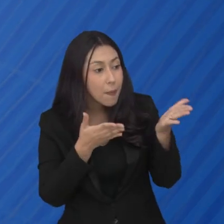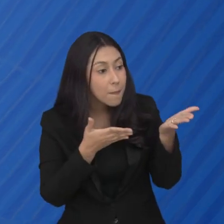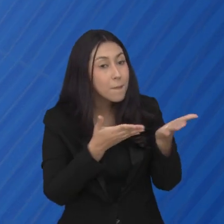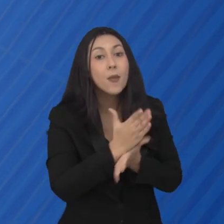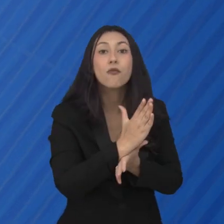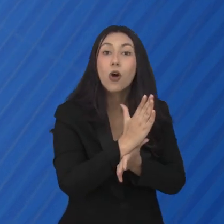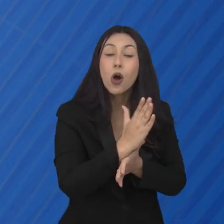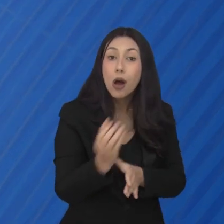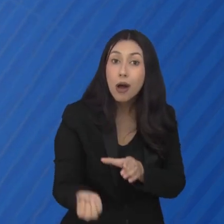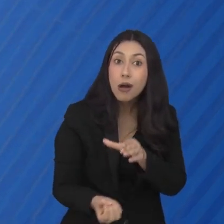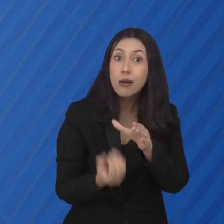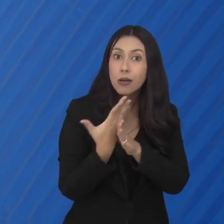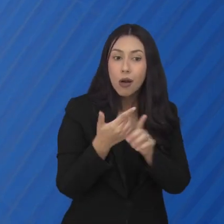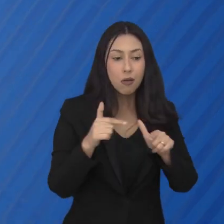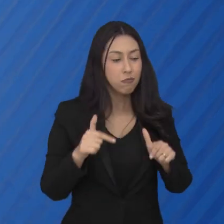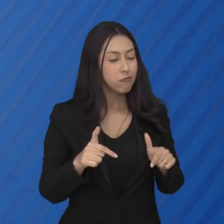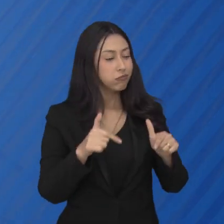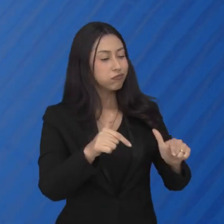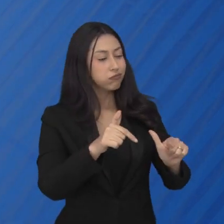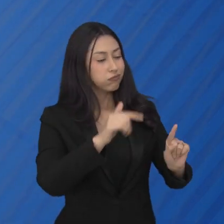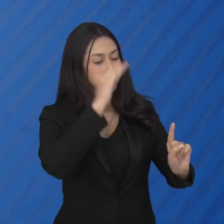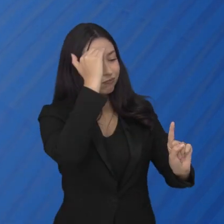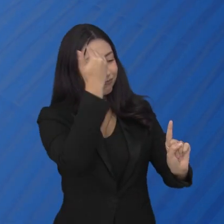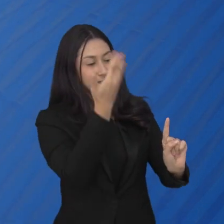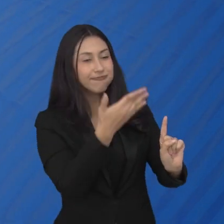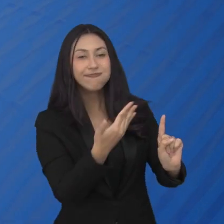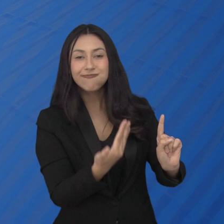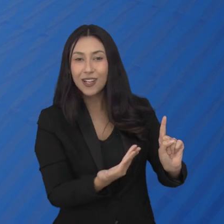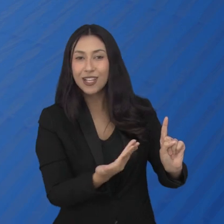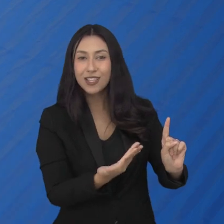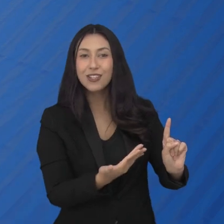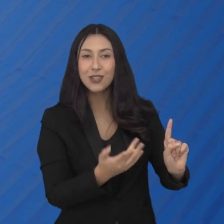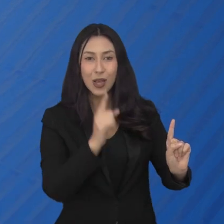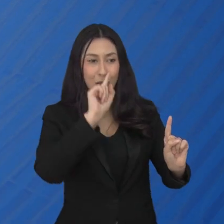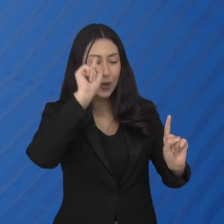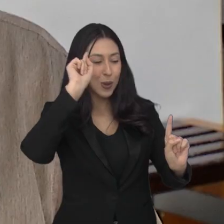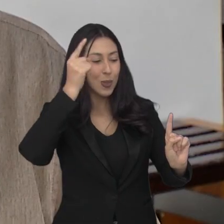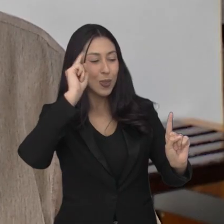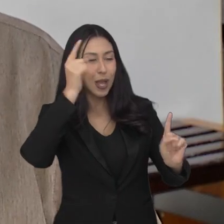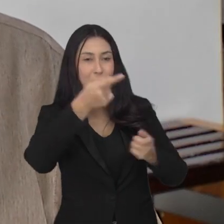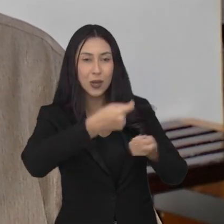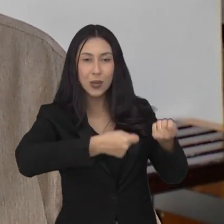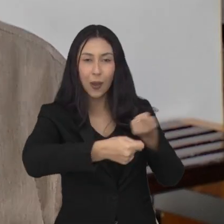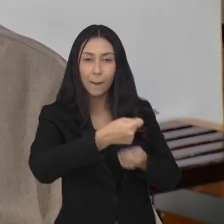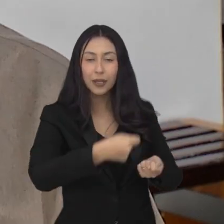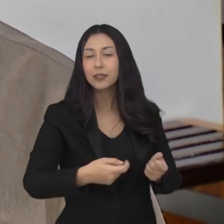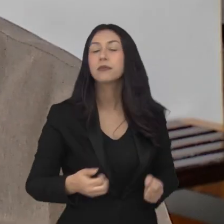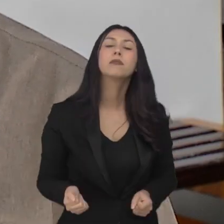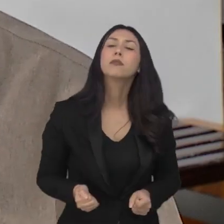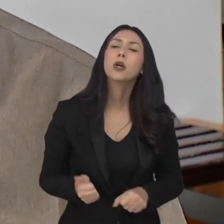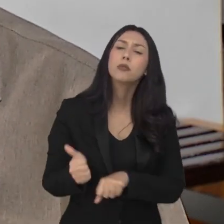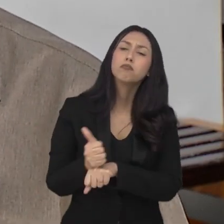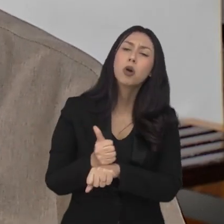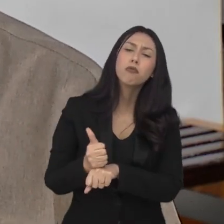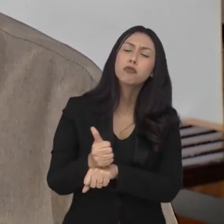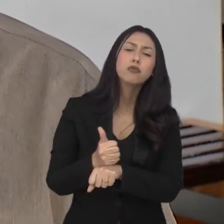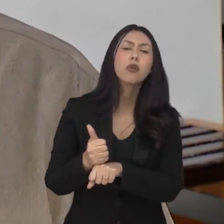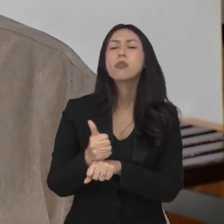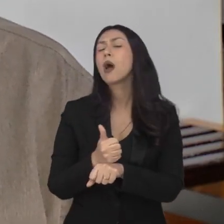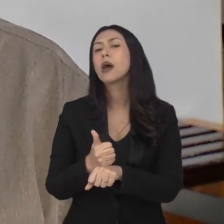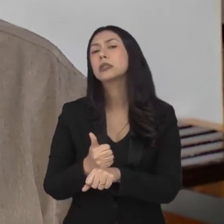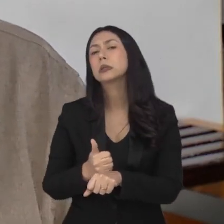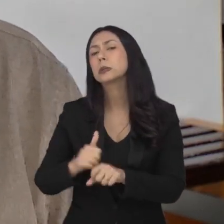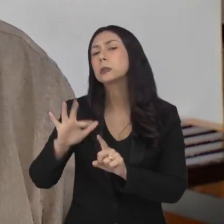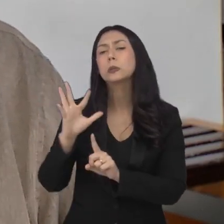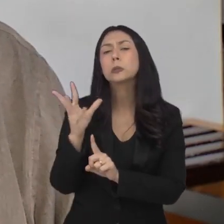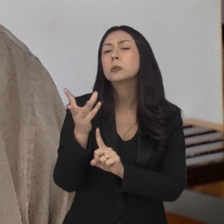vereador Walter Hayashi que cria a Medalha de Mérito da Economia Criativa. São artistas